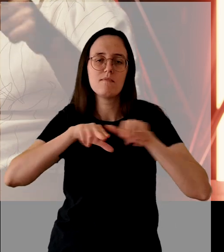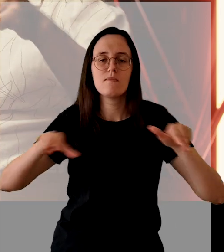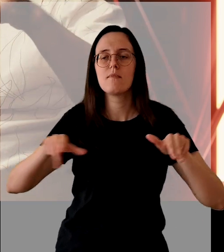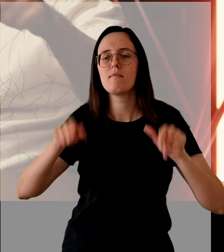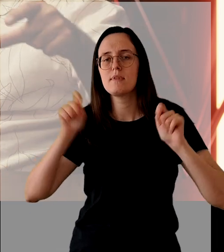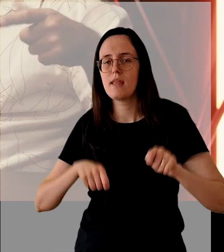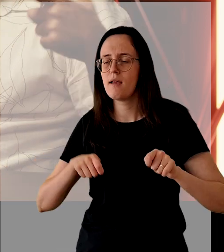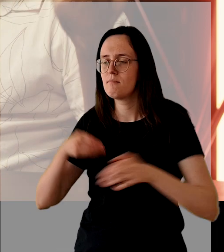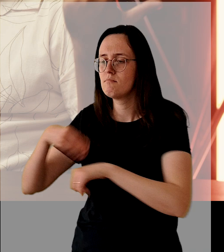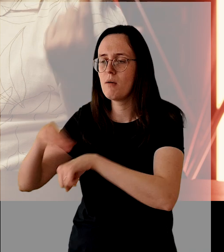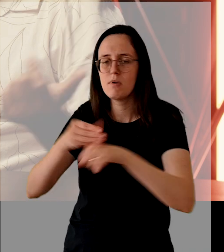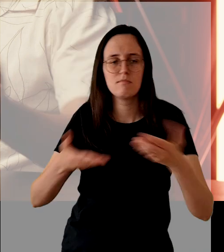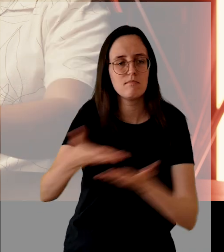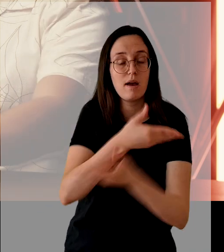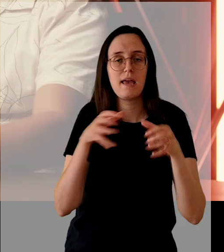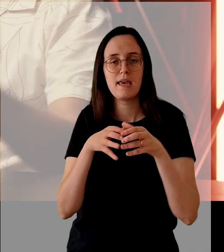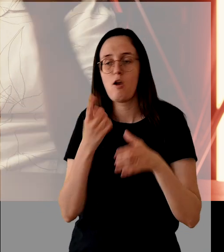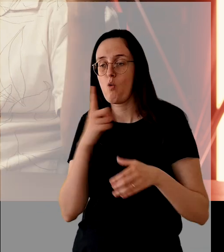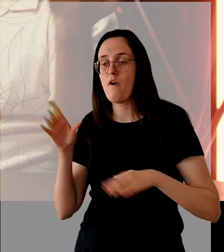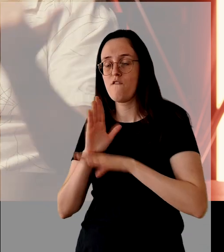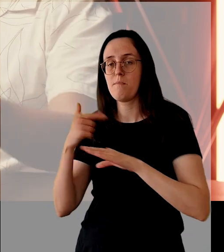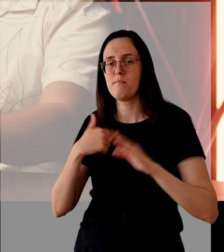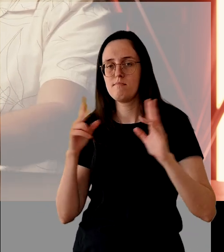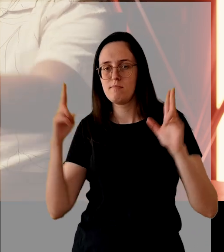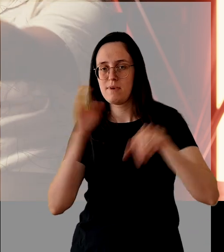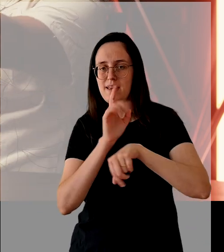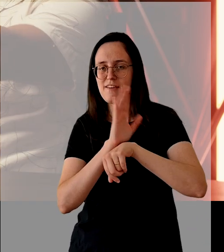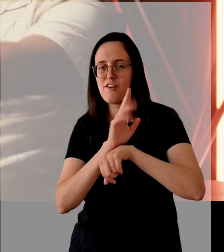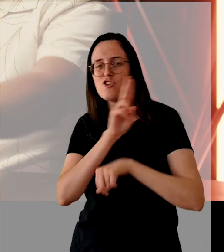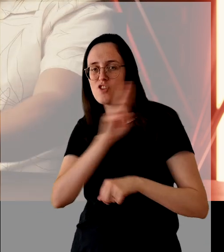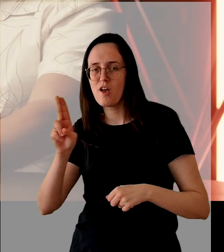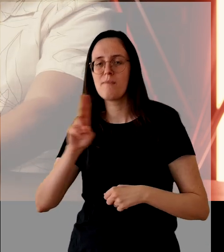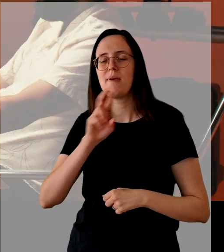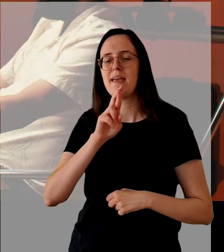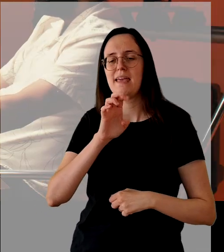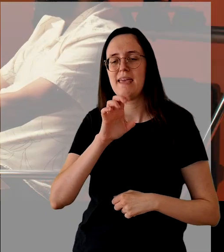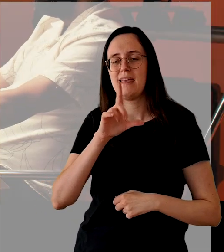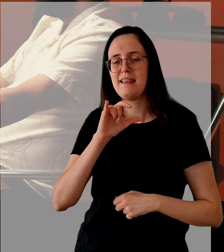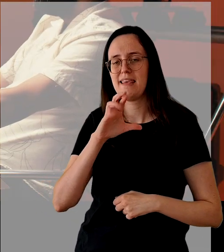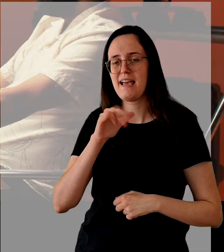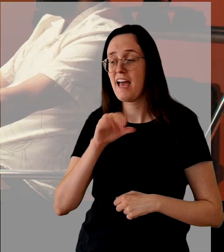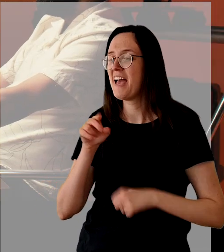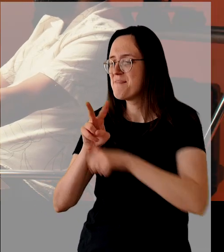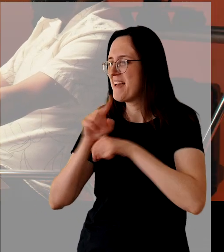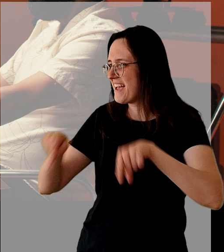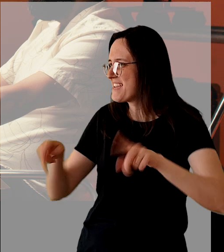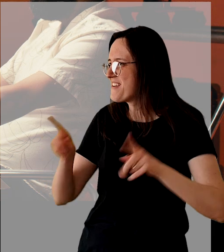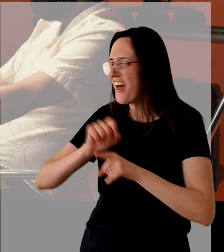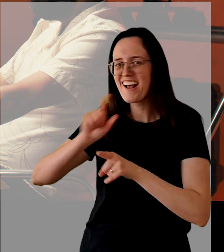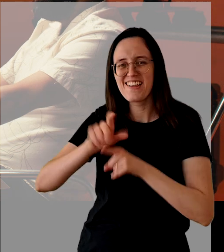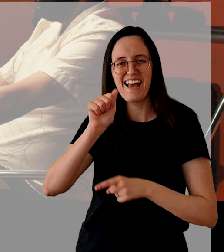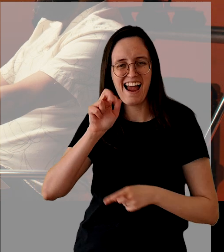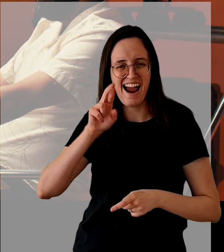você compartilha com a equipe. Esse é o último filme que eu fiz, o último longa que eu rodei agora, o Relicário, inclusive todos com equipamentos da Armada.